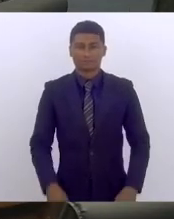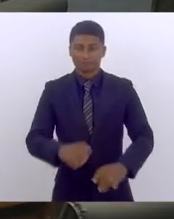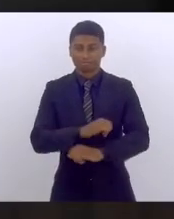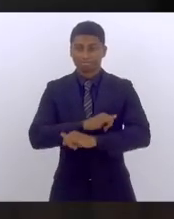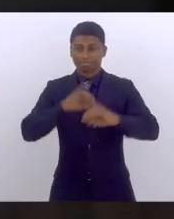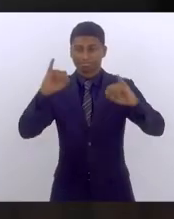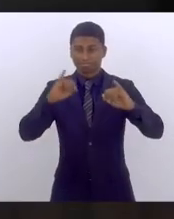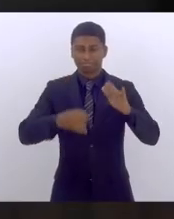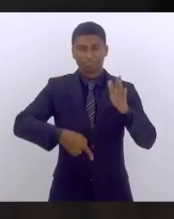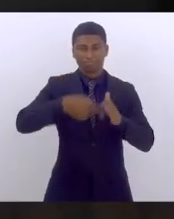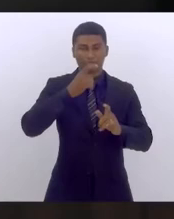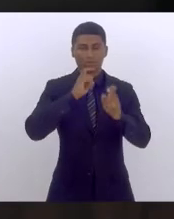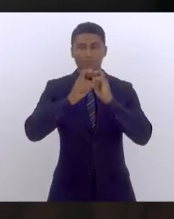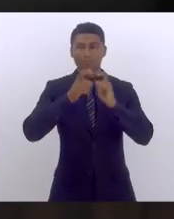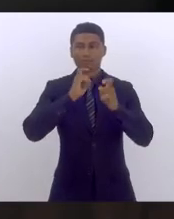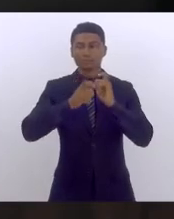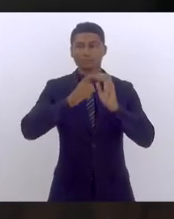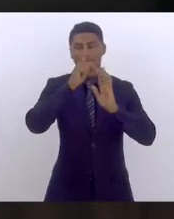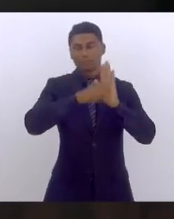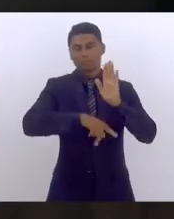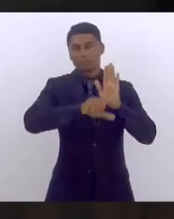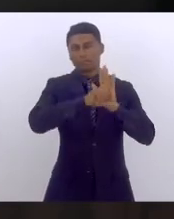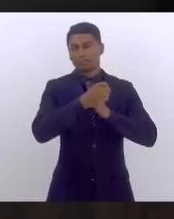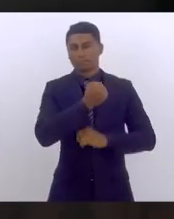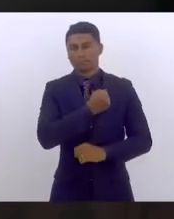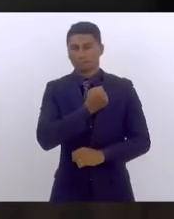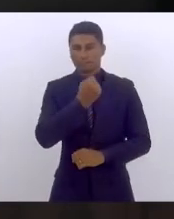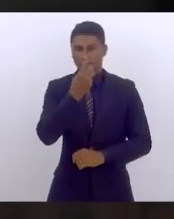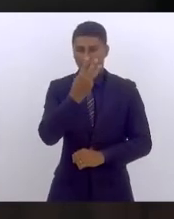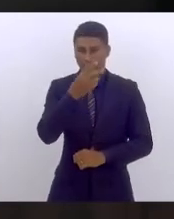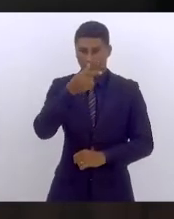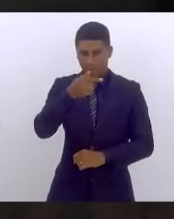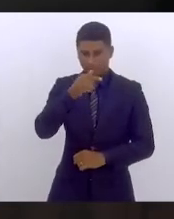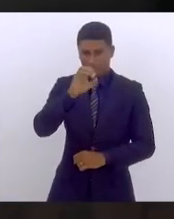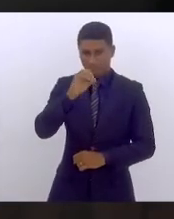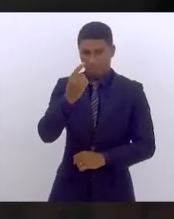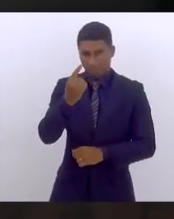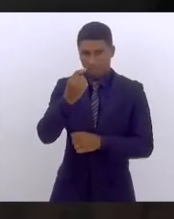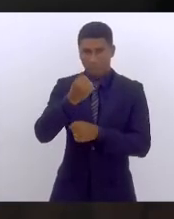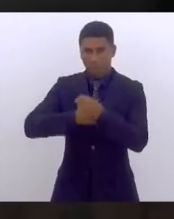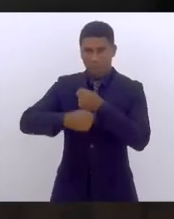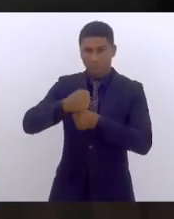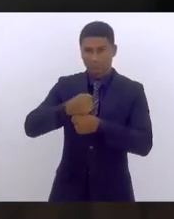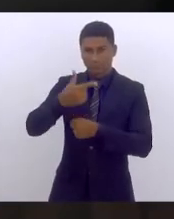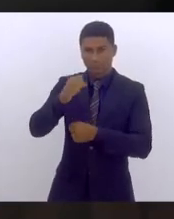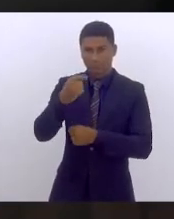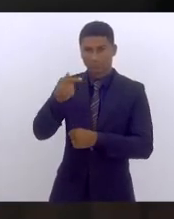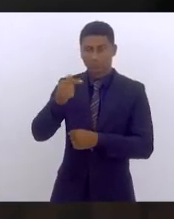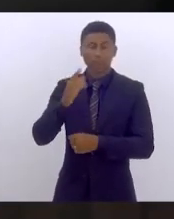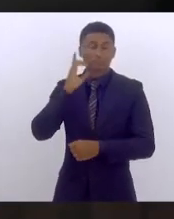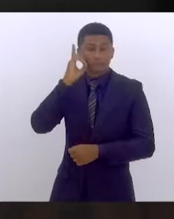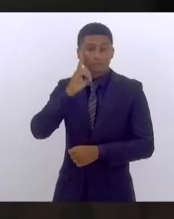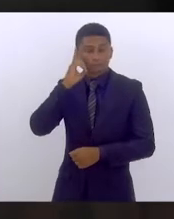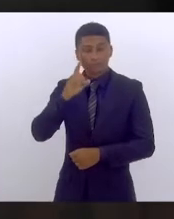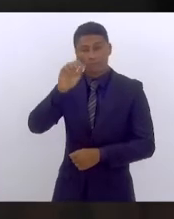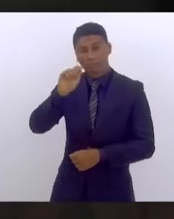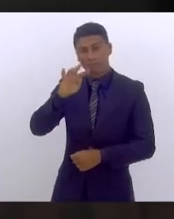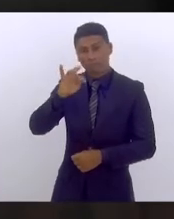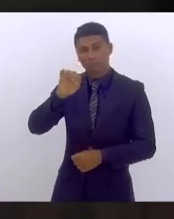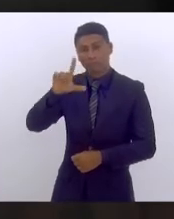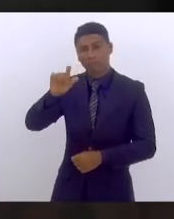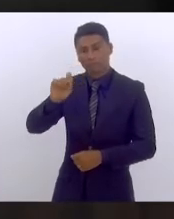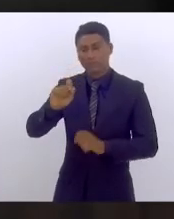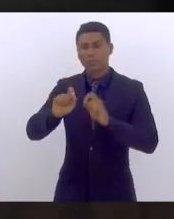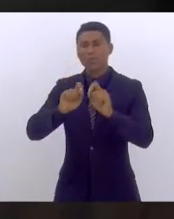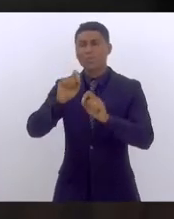Anuncio, em primeira discussão, projeto de lei número 3701/2017, de autoria do deputado Átila Nunes, que